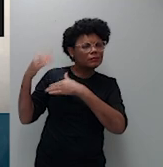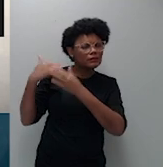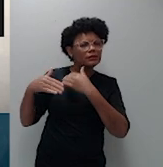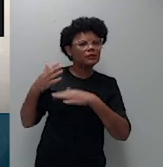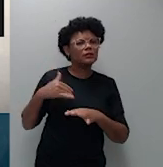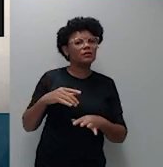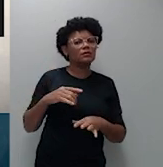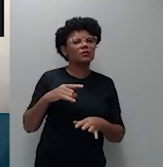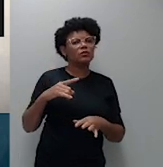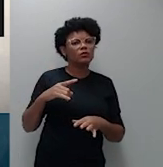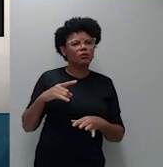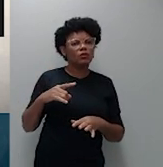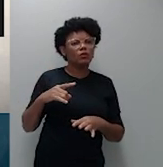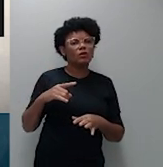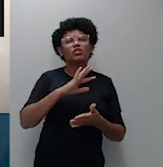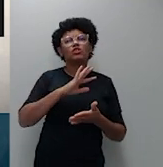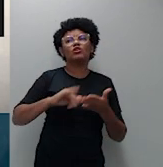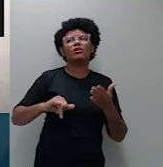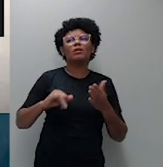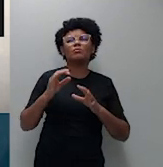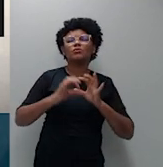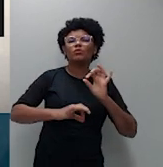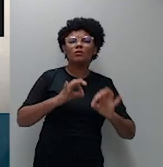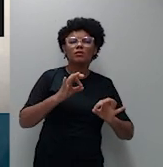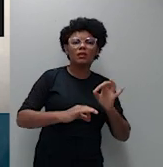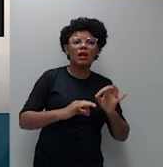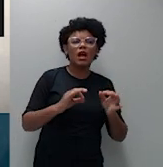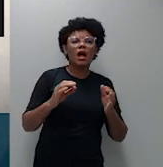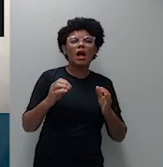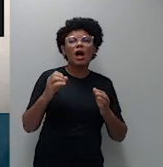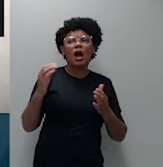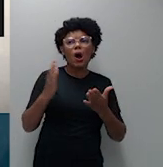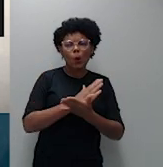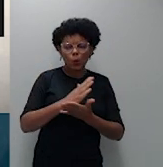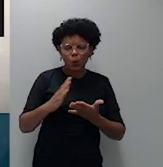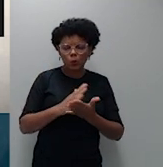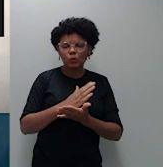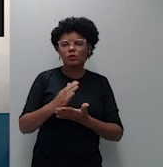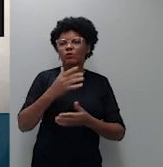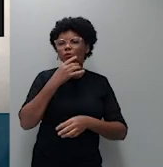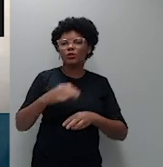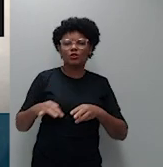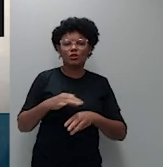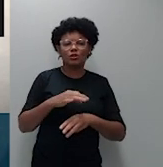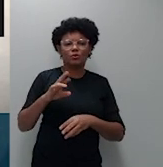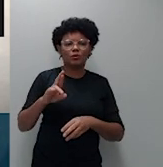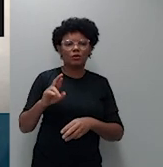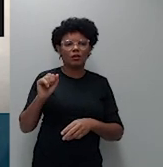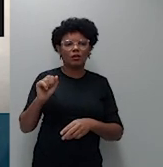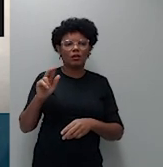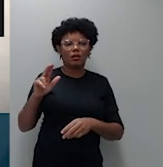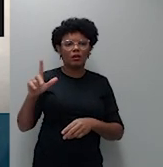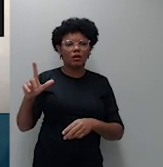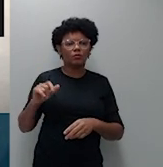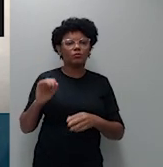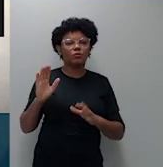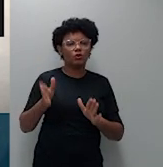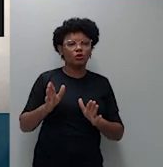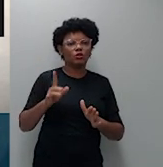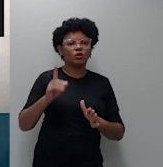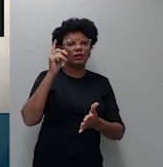o julgamento de alguns do Ministro Raul em que a proposta do relator não era bastante inteligentes que já decidiu